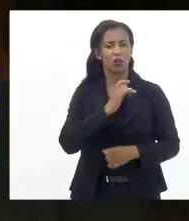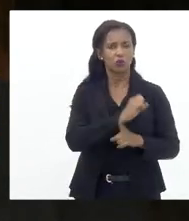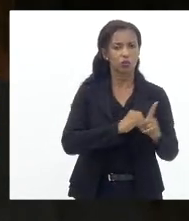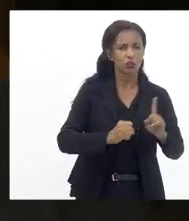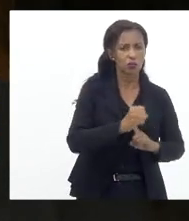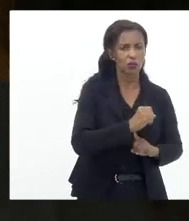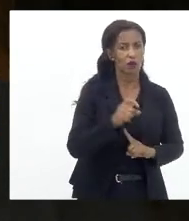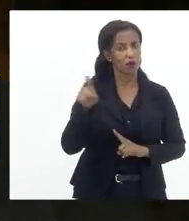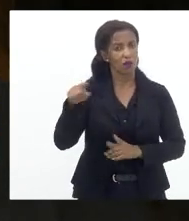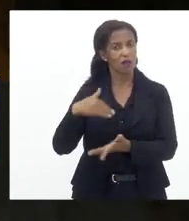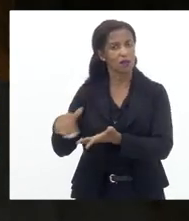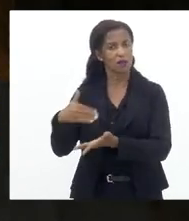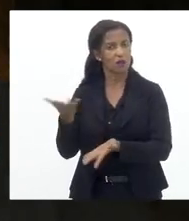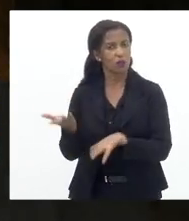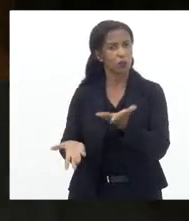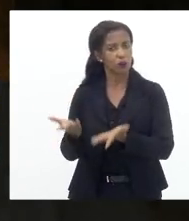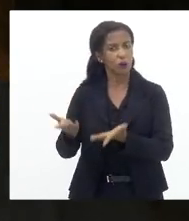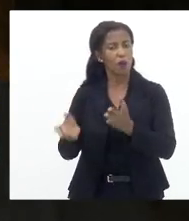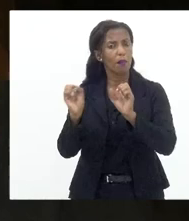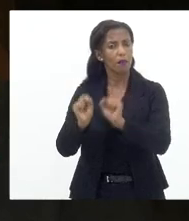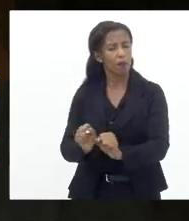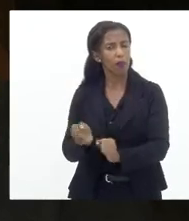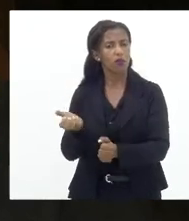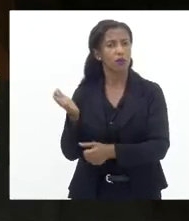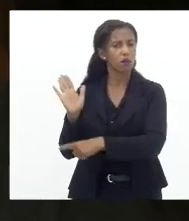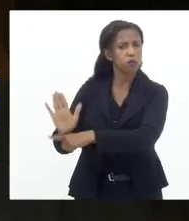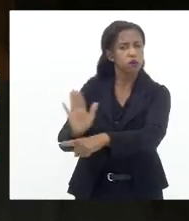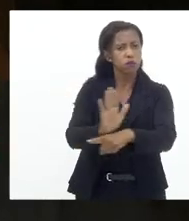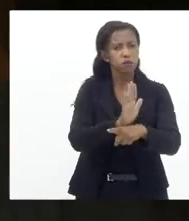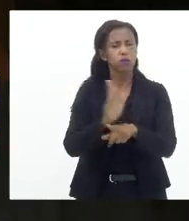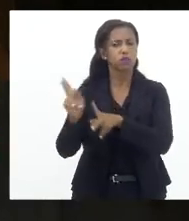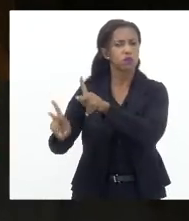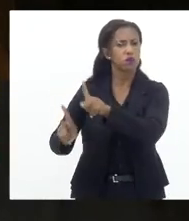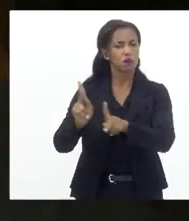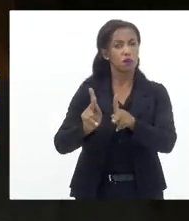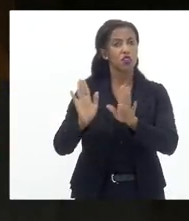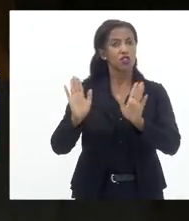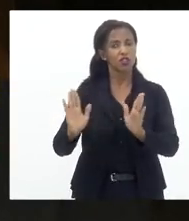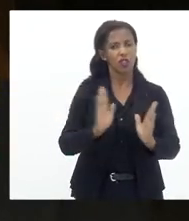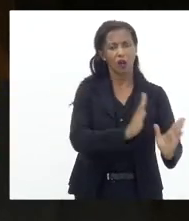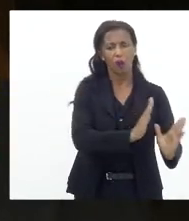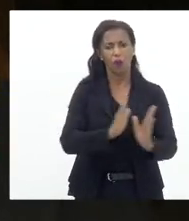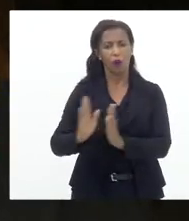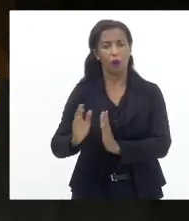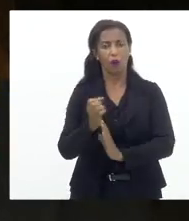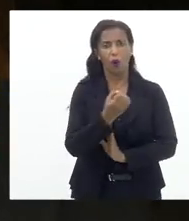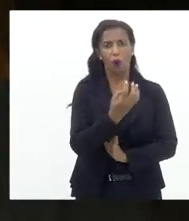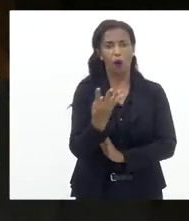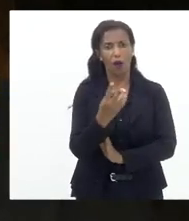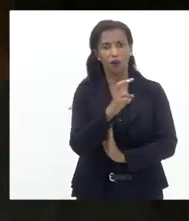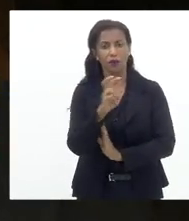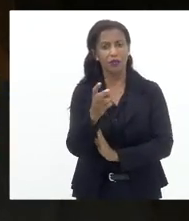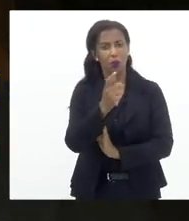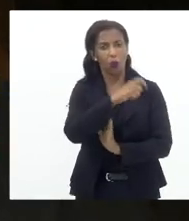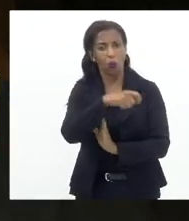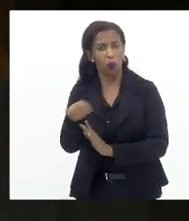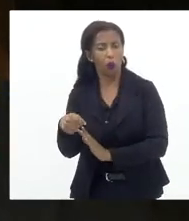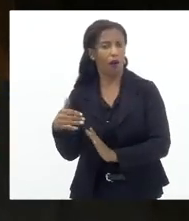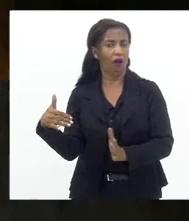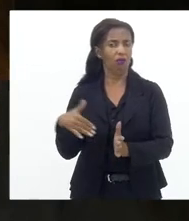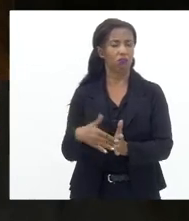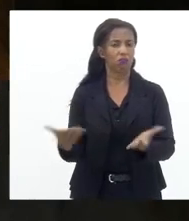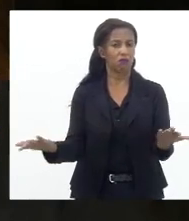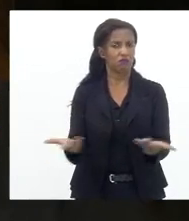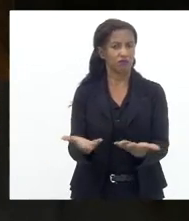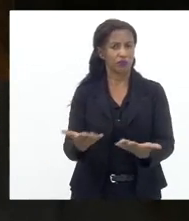está equilibrada para poder servir ao povo e já se passaram quatro cinco meses e até